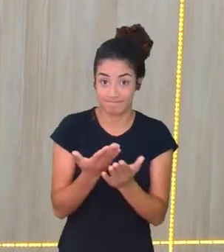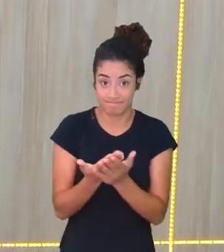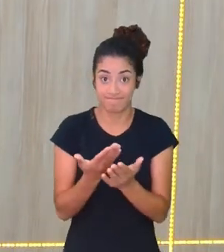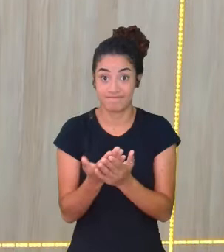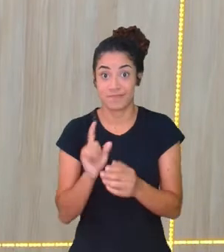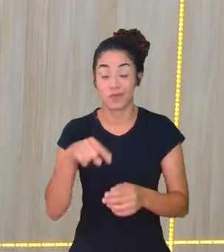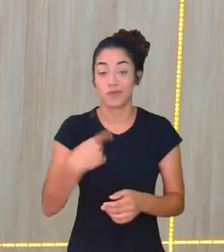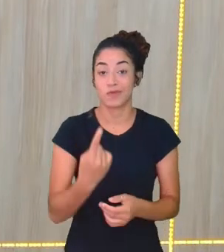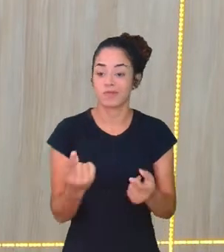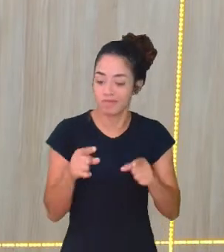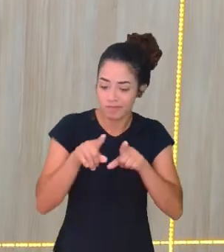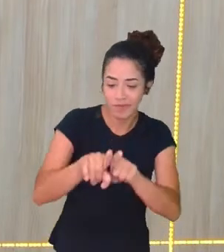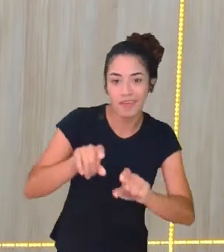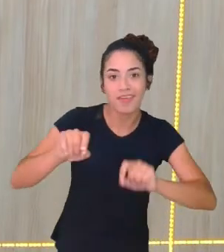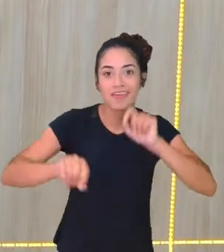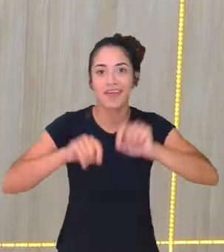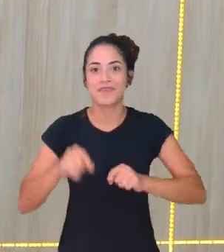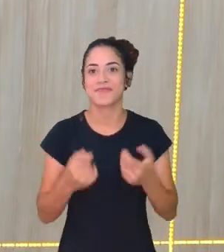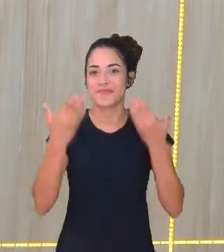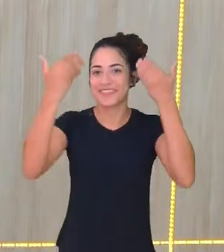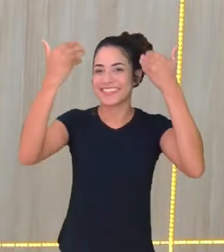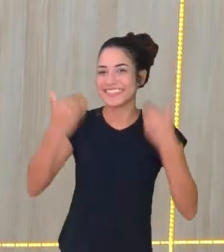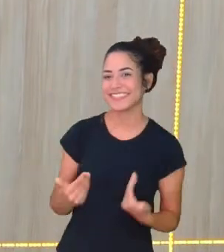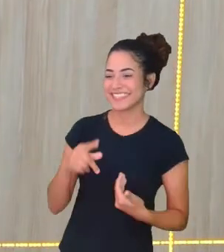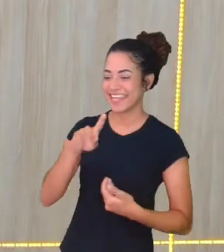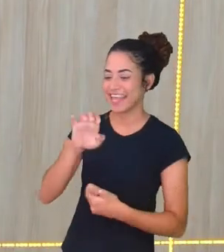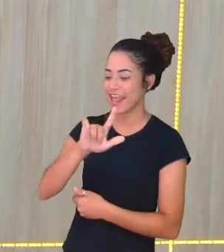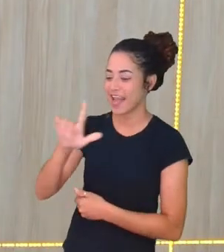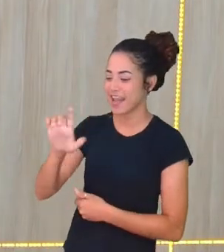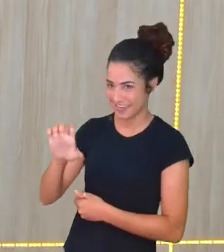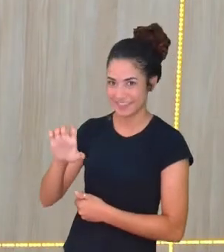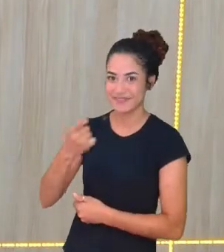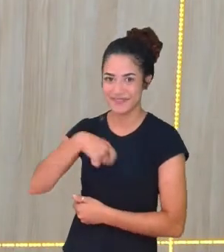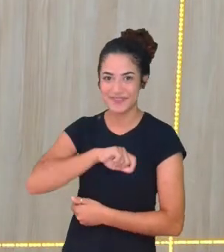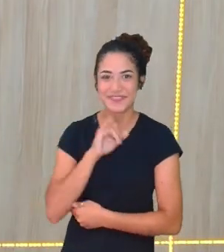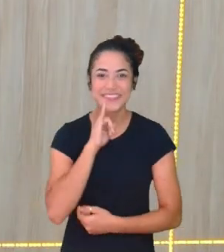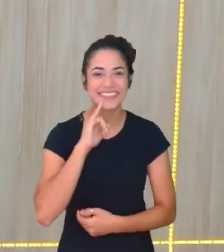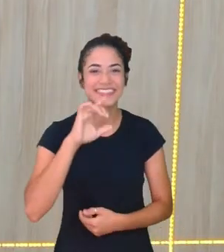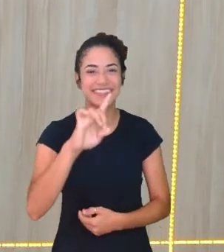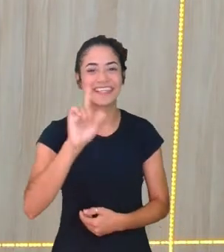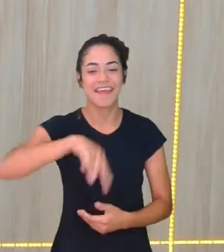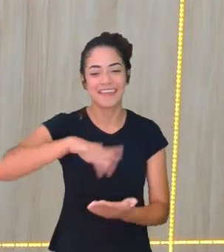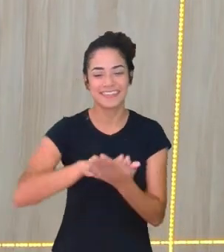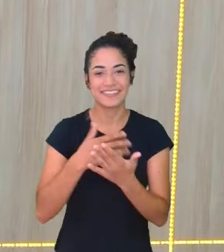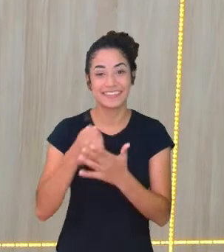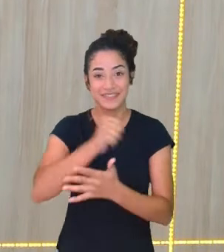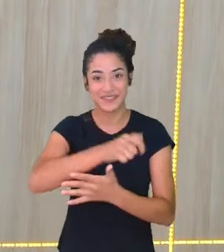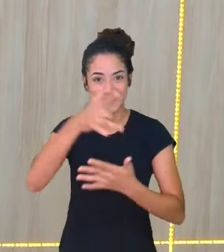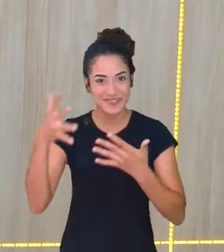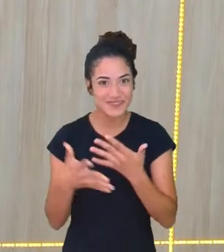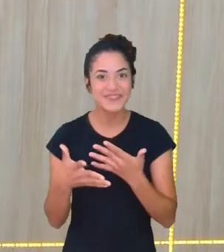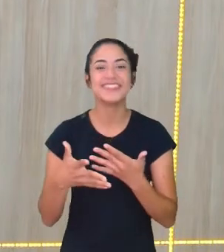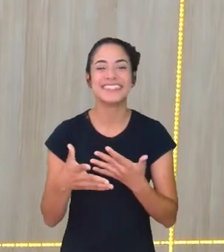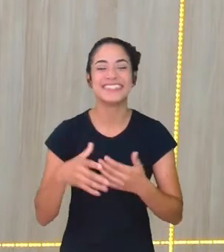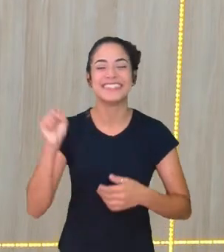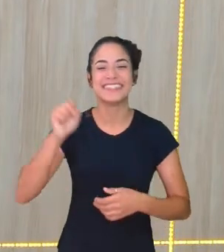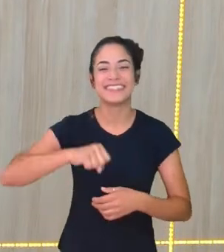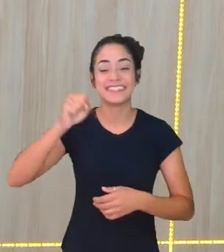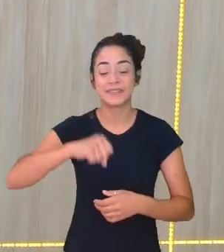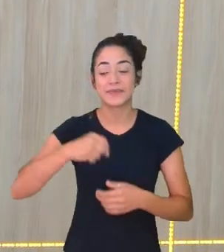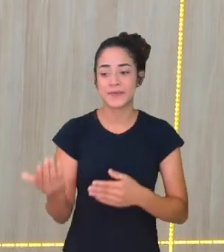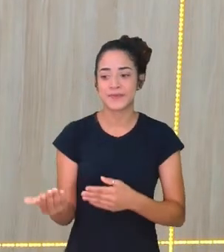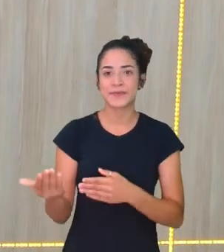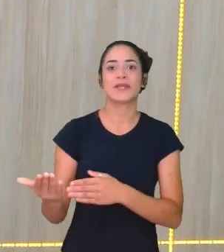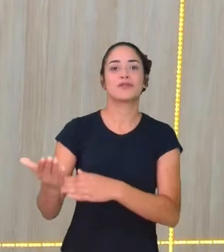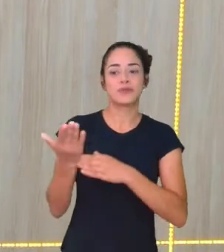nós contamos com ajuda da Kelly Kelly aqui nossa intérprete de libras que nos ajuda